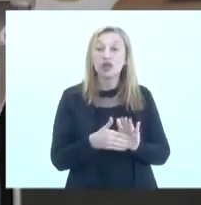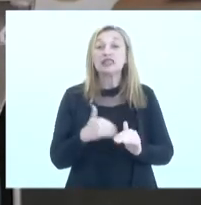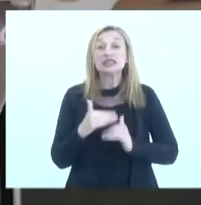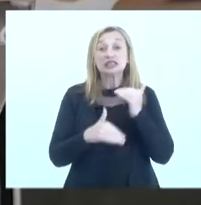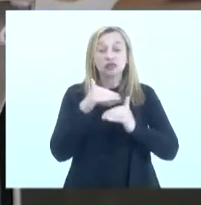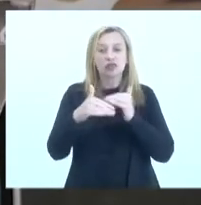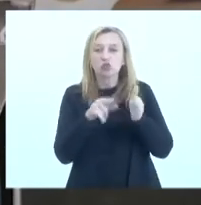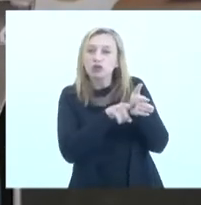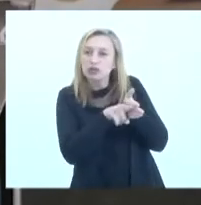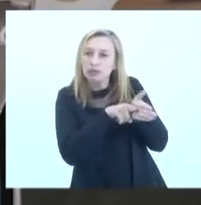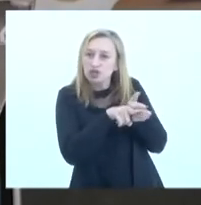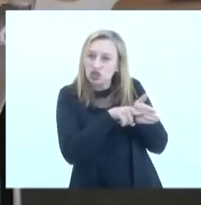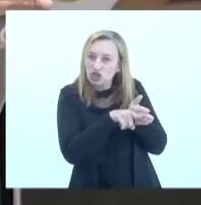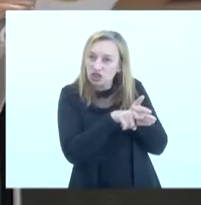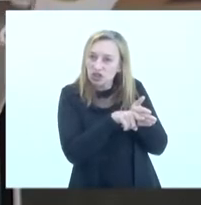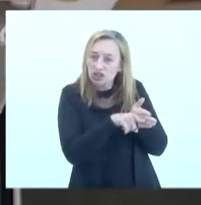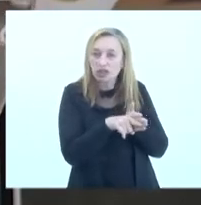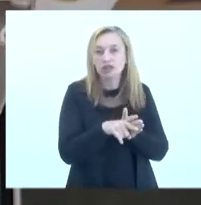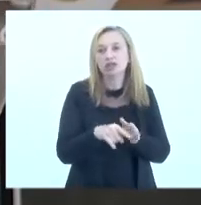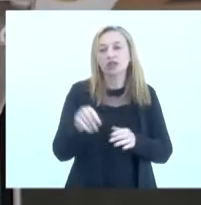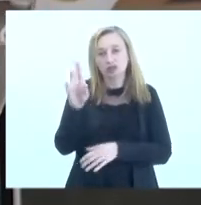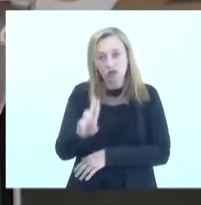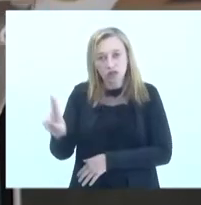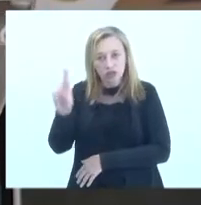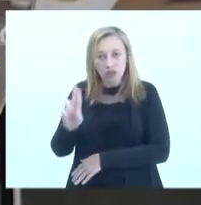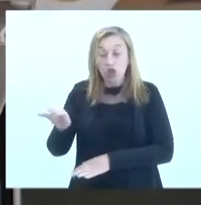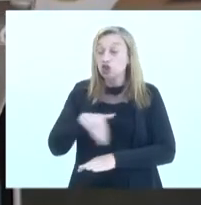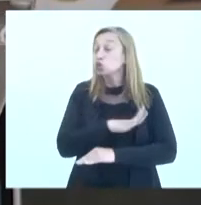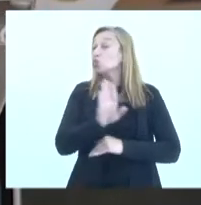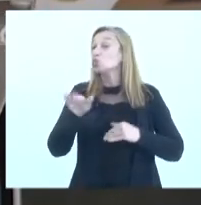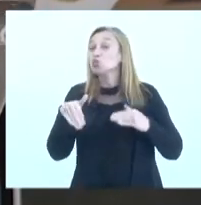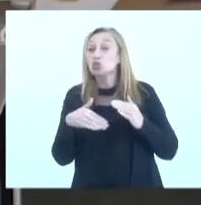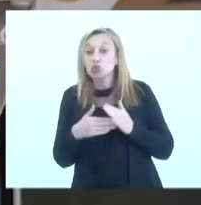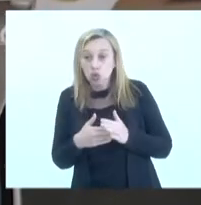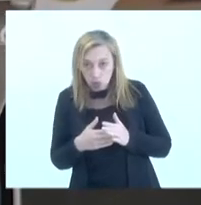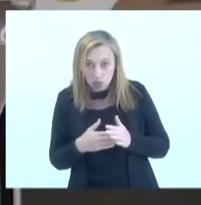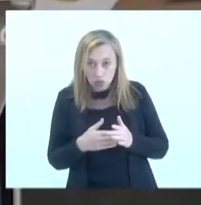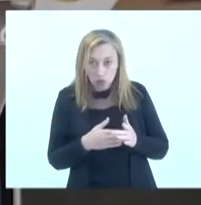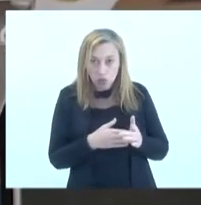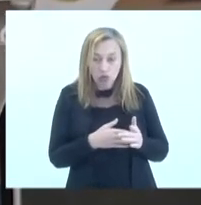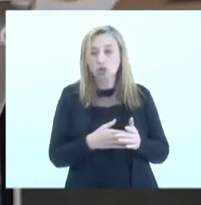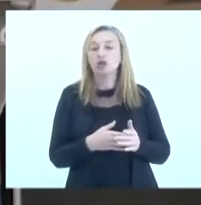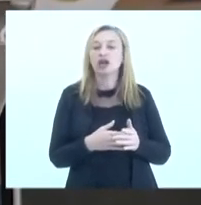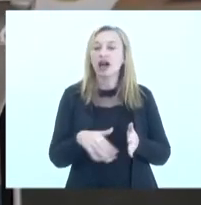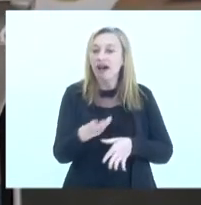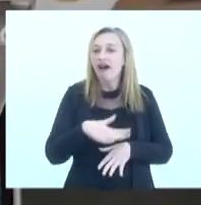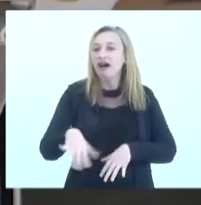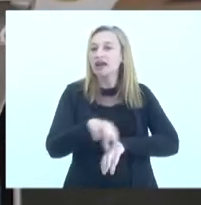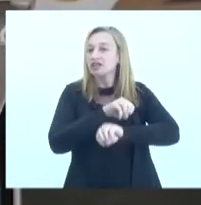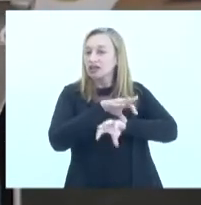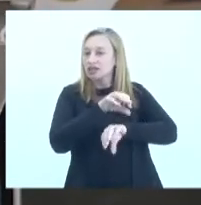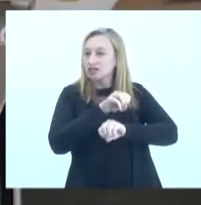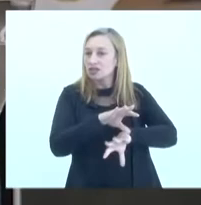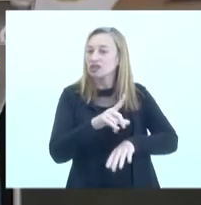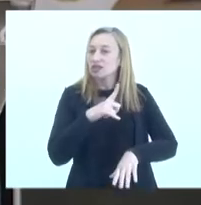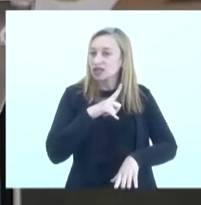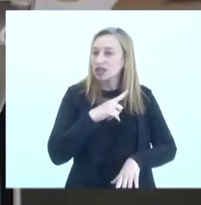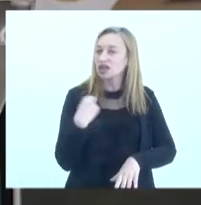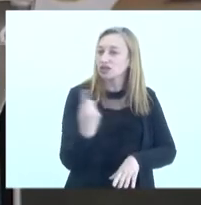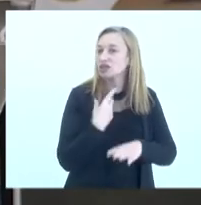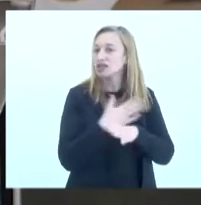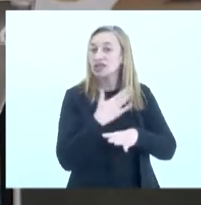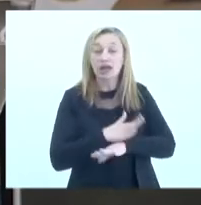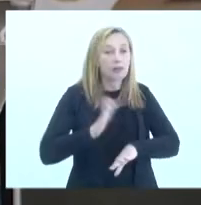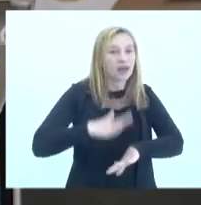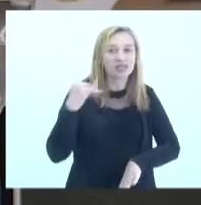desenvolvimento na pesquisa aplicada para as universidades, de todo o cluster educacional que existe em nossa região. E mais